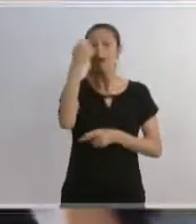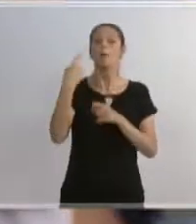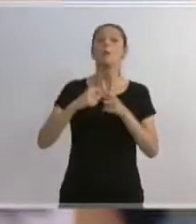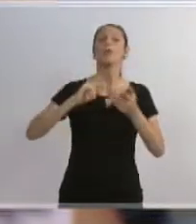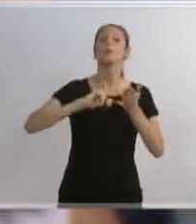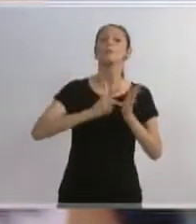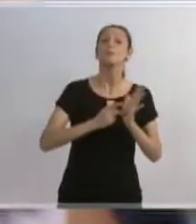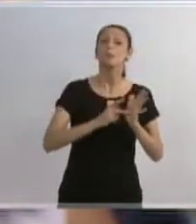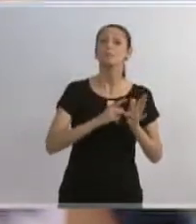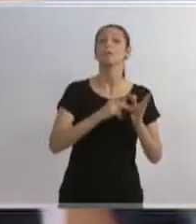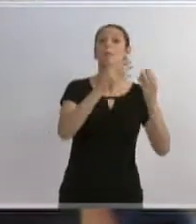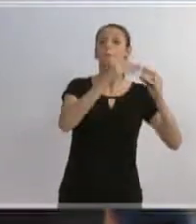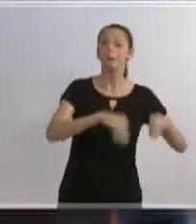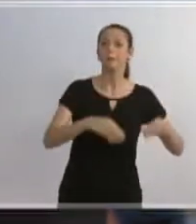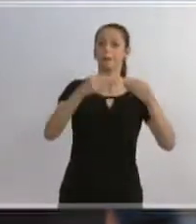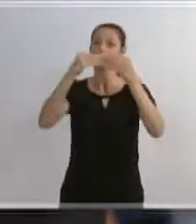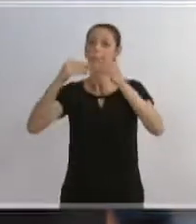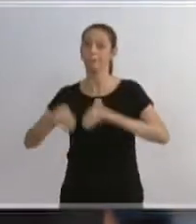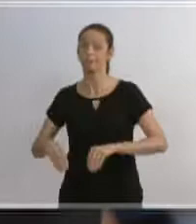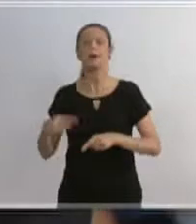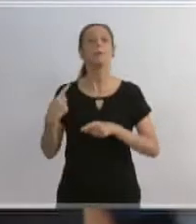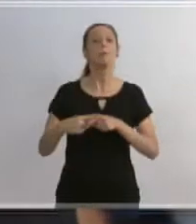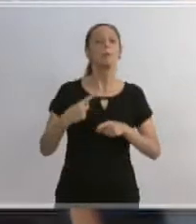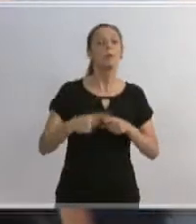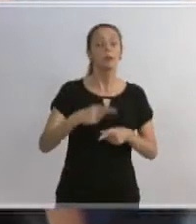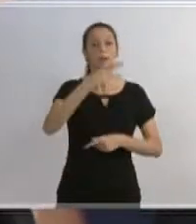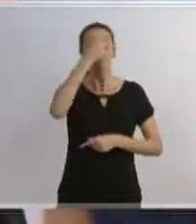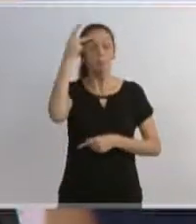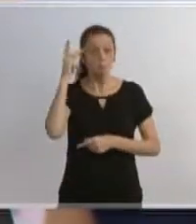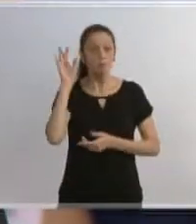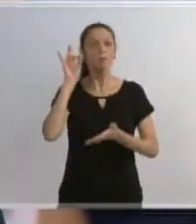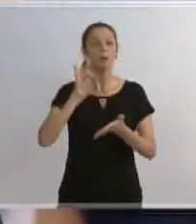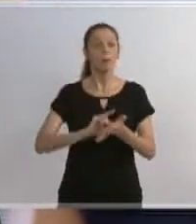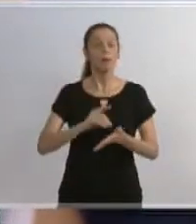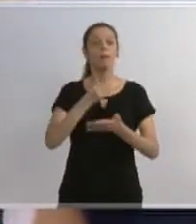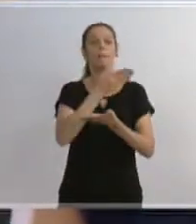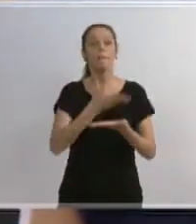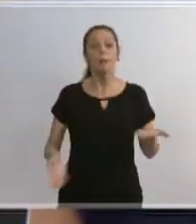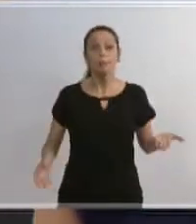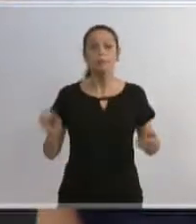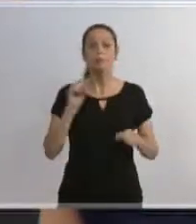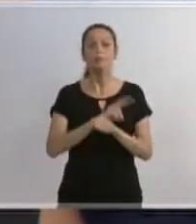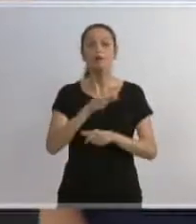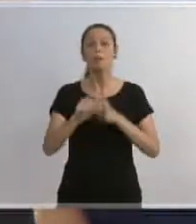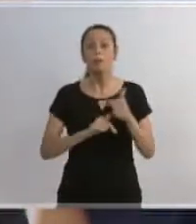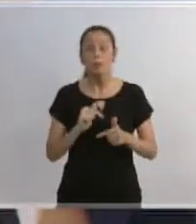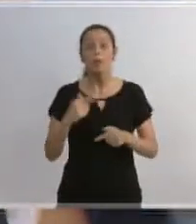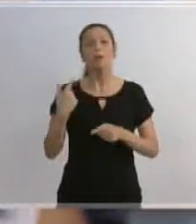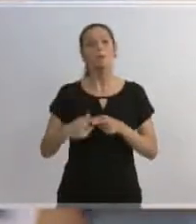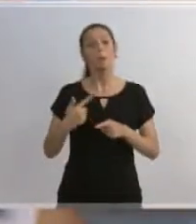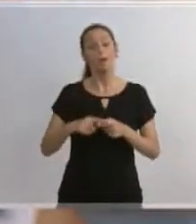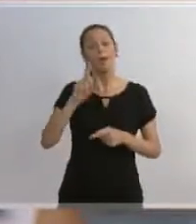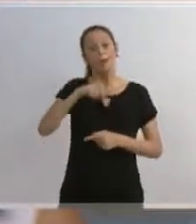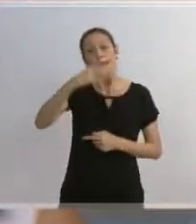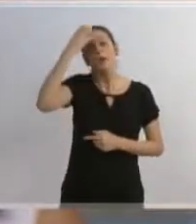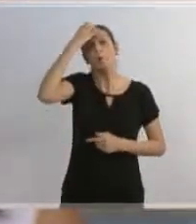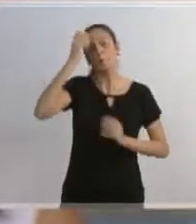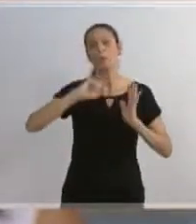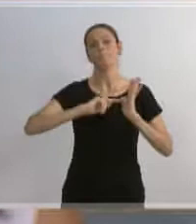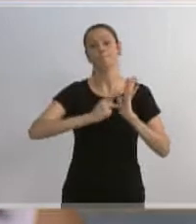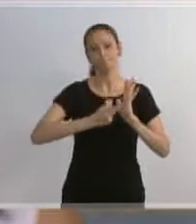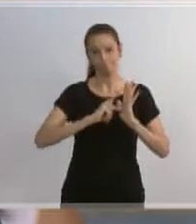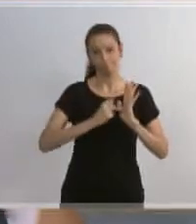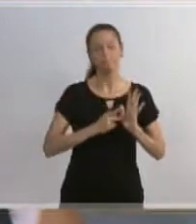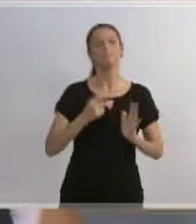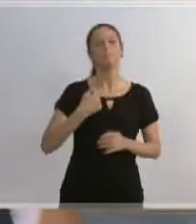que a população foi demitida e sem receber? Porque o sindicato ajudou a prejudicar esse povo. Eu quero dizer que eu não de vocês, ó, que ontem